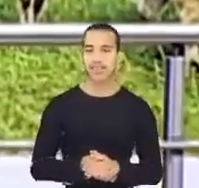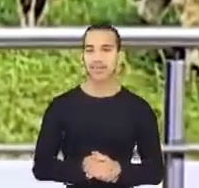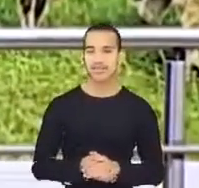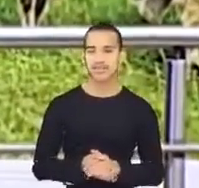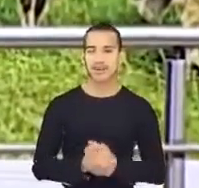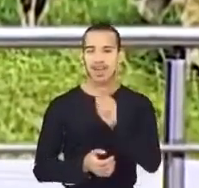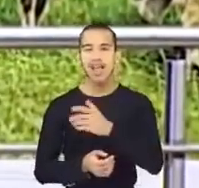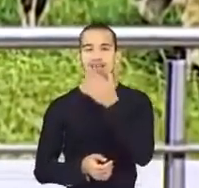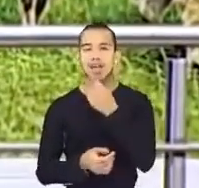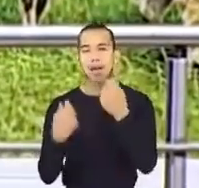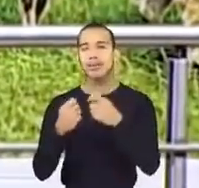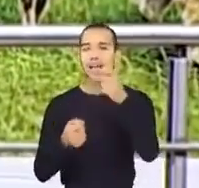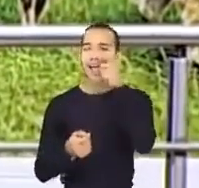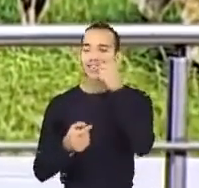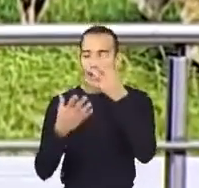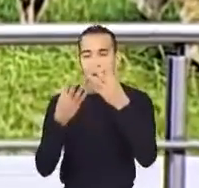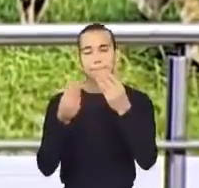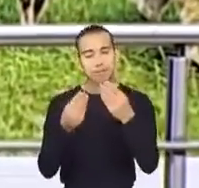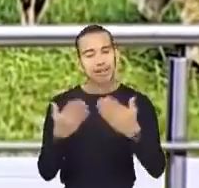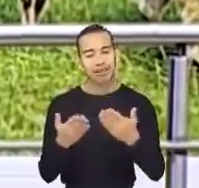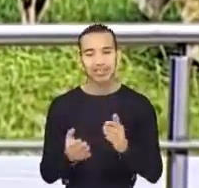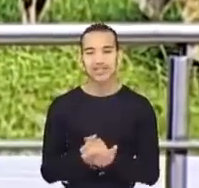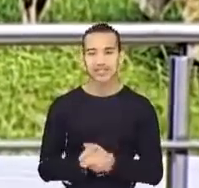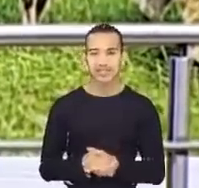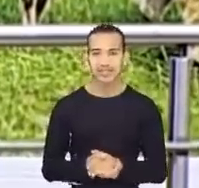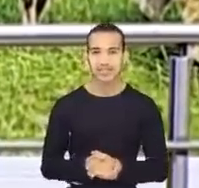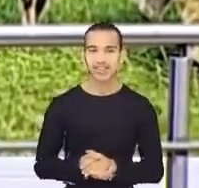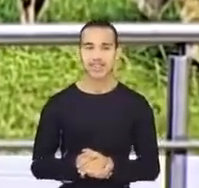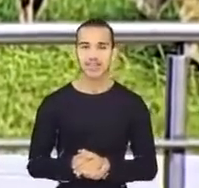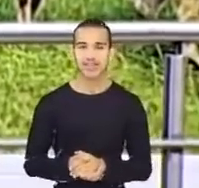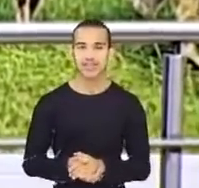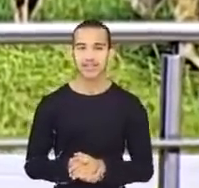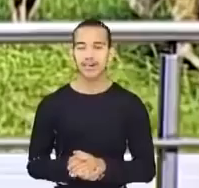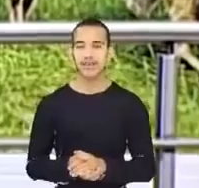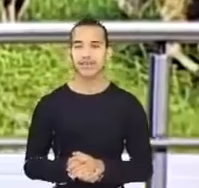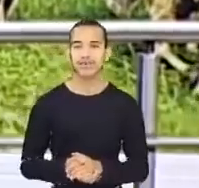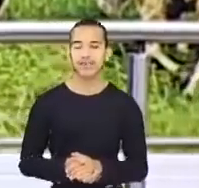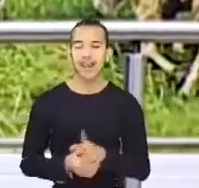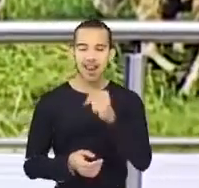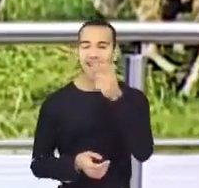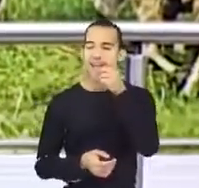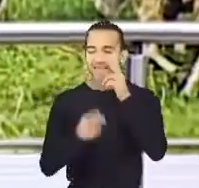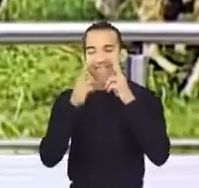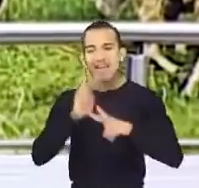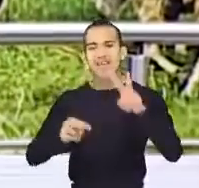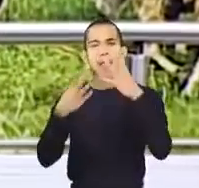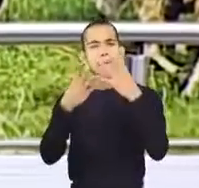Esse cabra vai ter que me assistir muito, mas não é, irmão? Hein? Ele vai ver muito